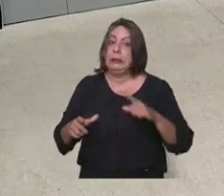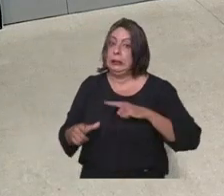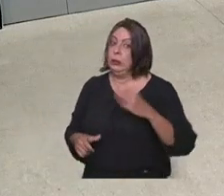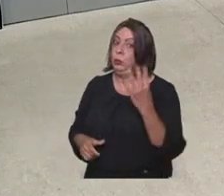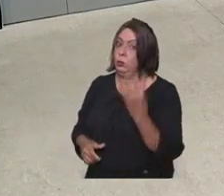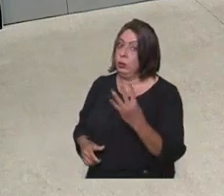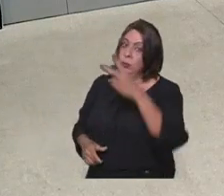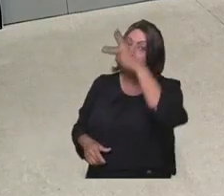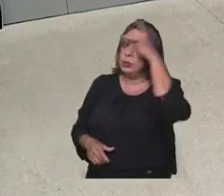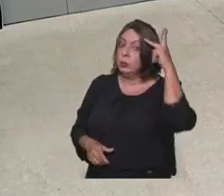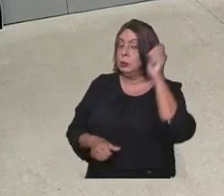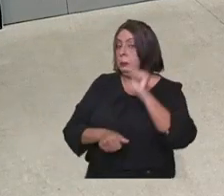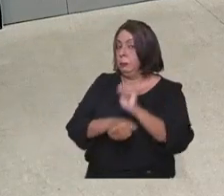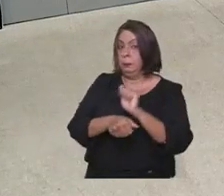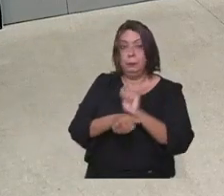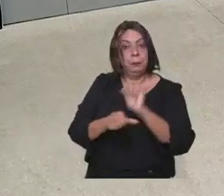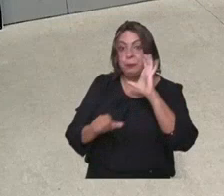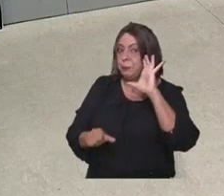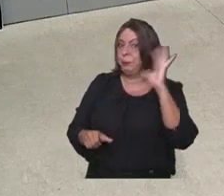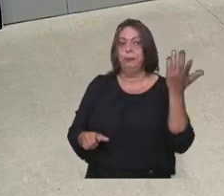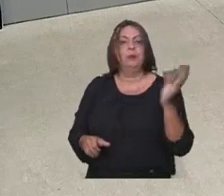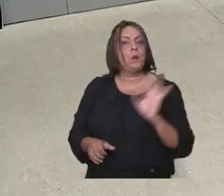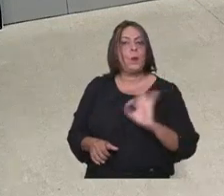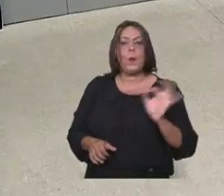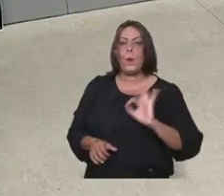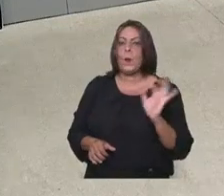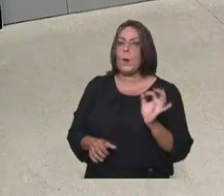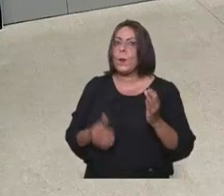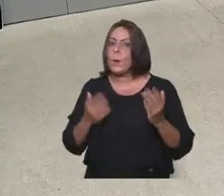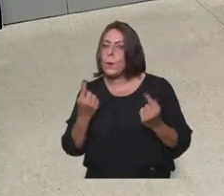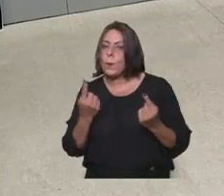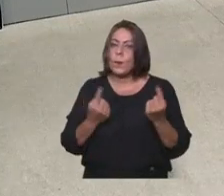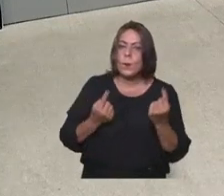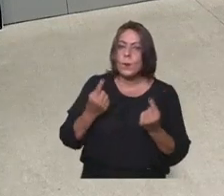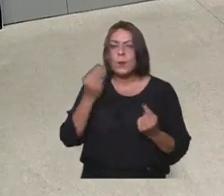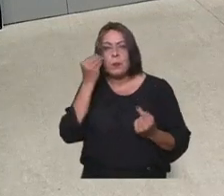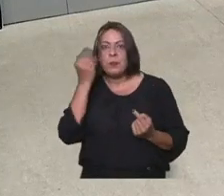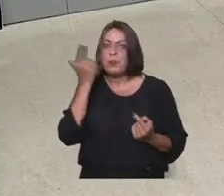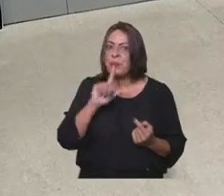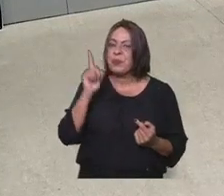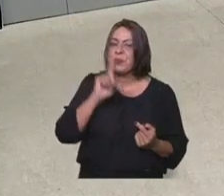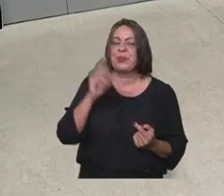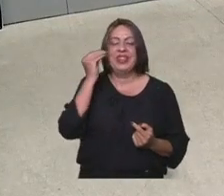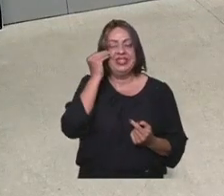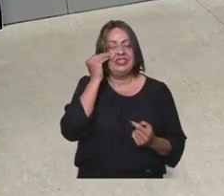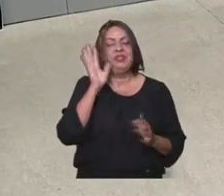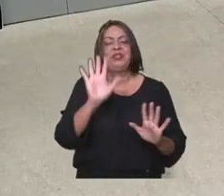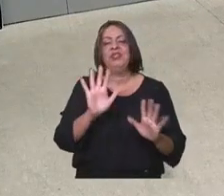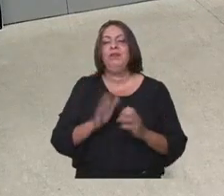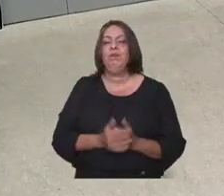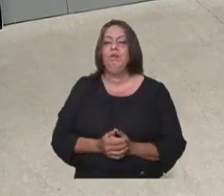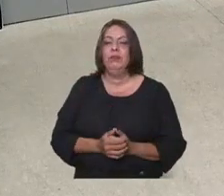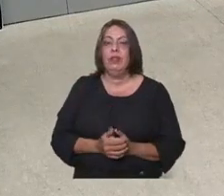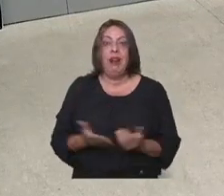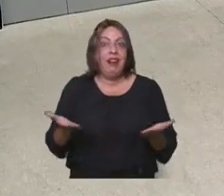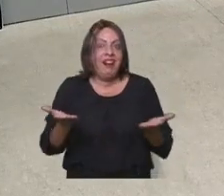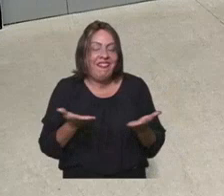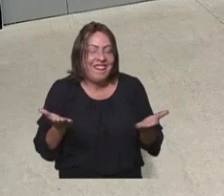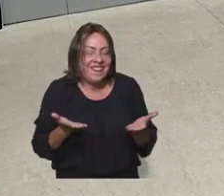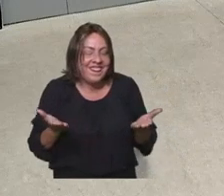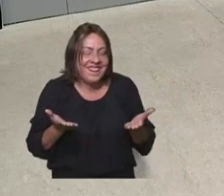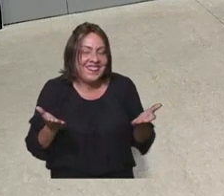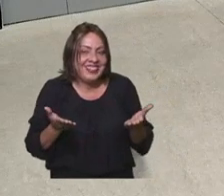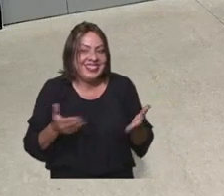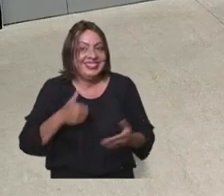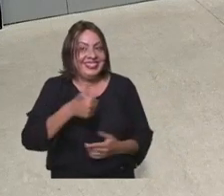4 títulos na disputa, não decidiu ainda, mas está pertinho, já a gente grita, vamos ver quem leva. Será que agora